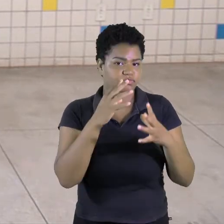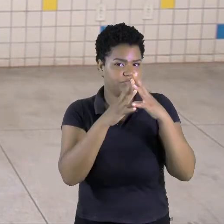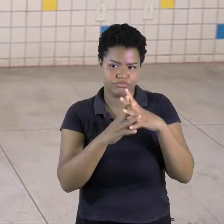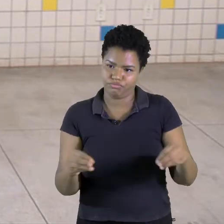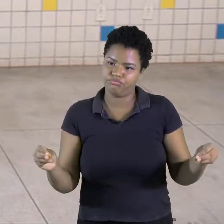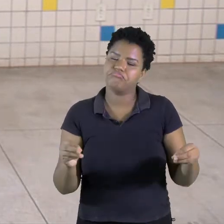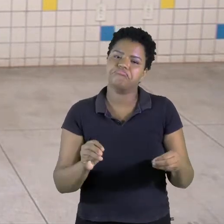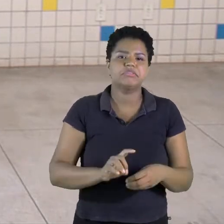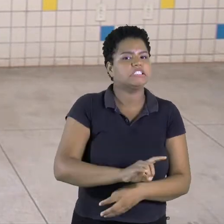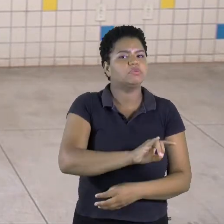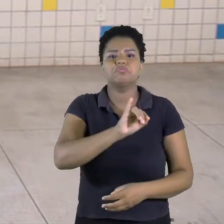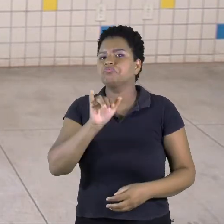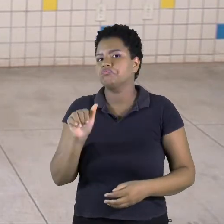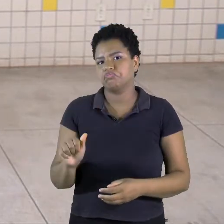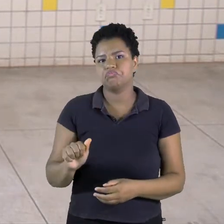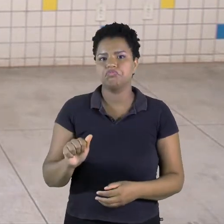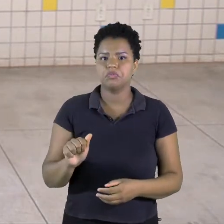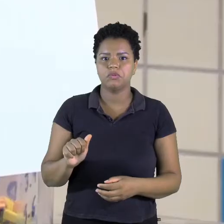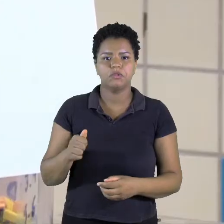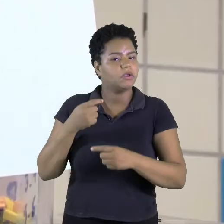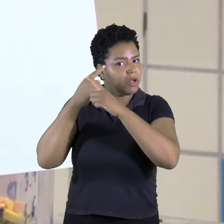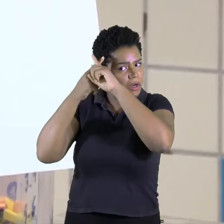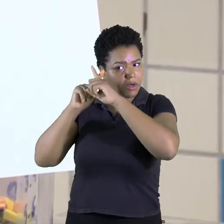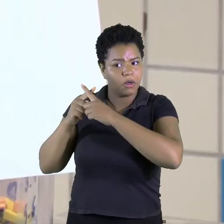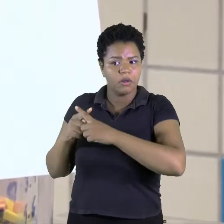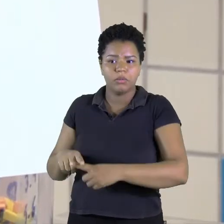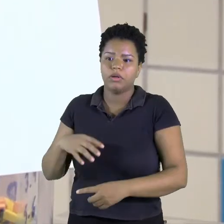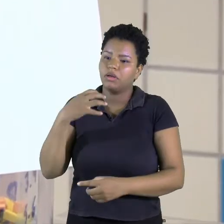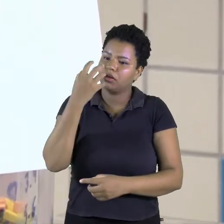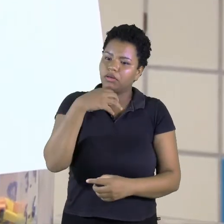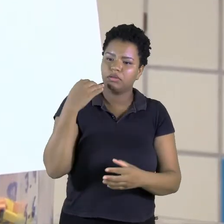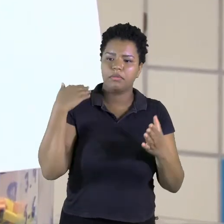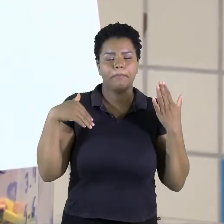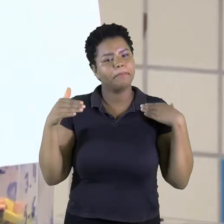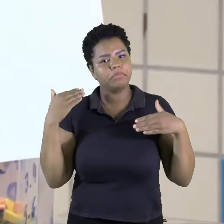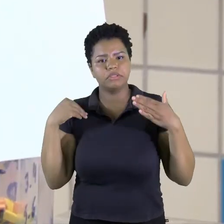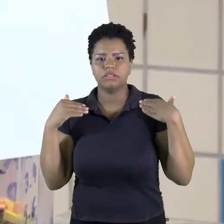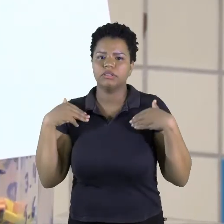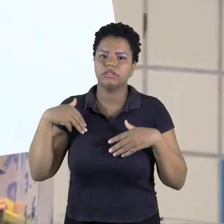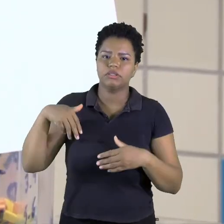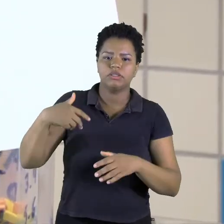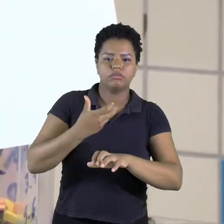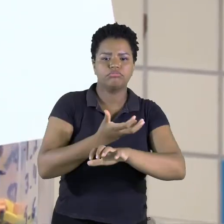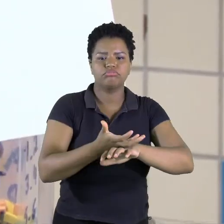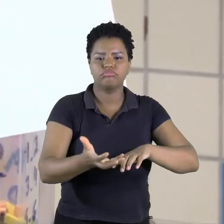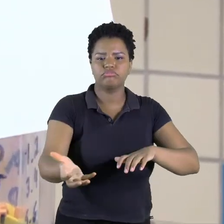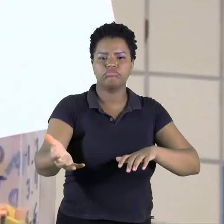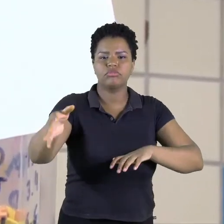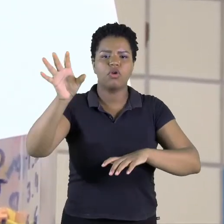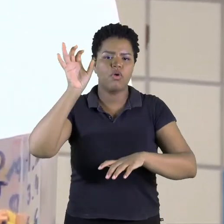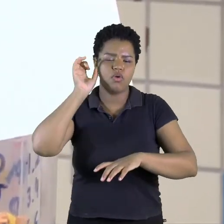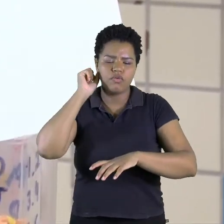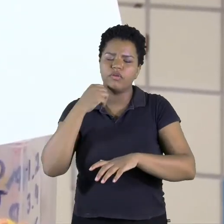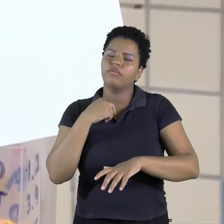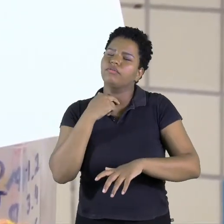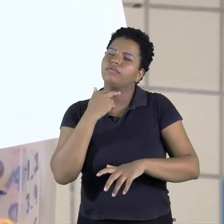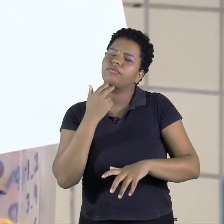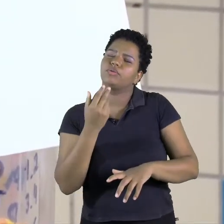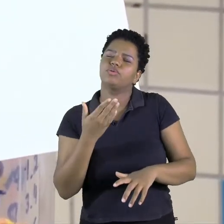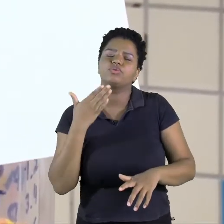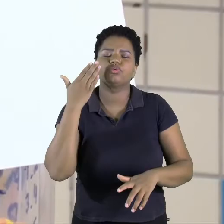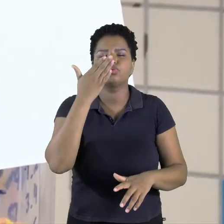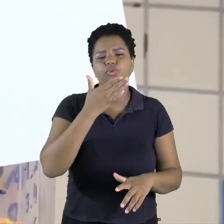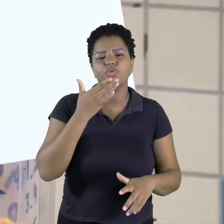que um dia, Rapunzel estava ali cantando, passeando pelo jardim, e vê aquela voz doce, suave,